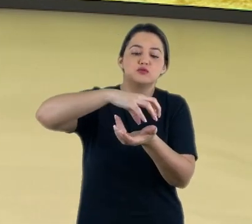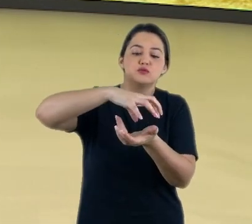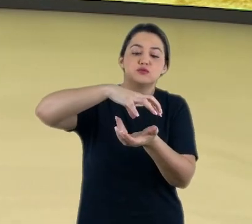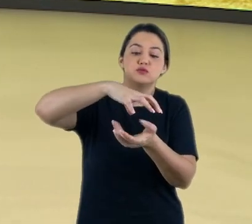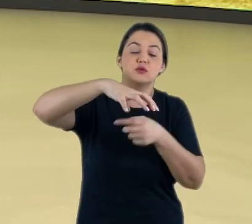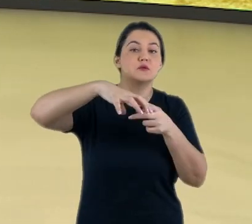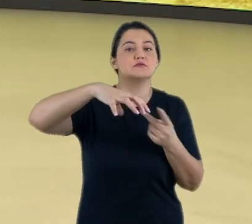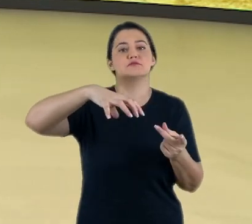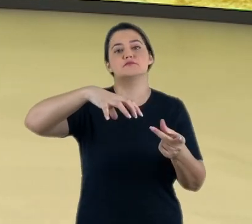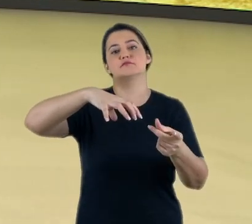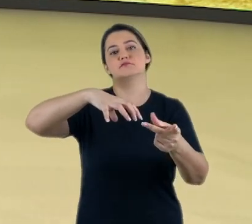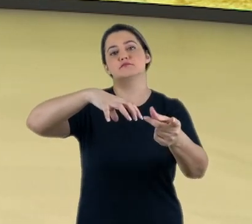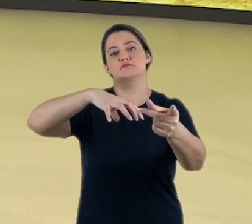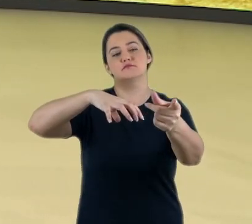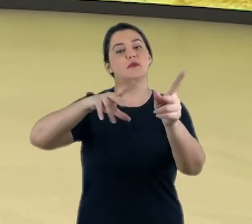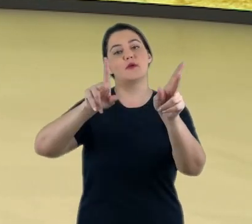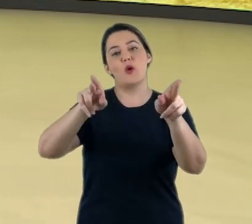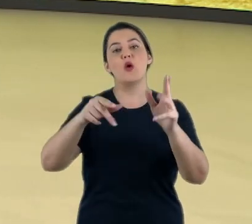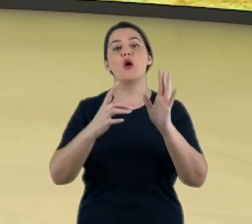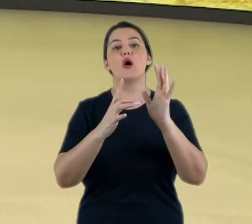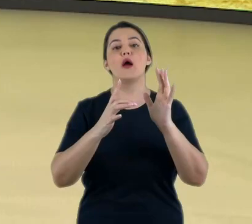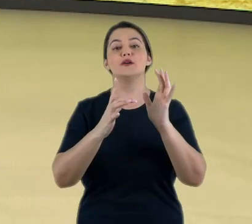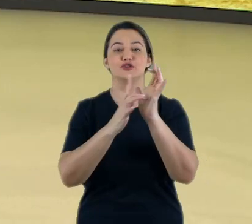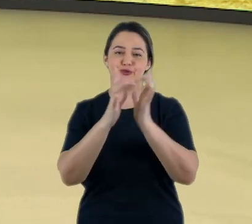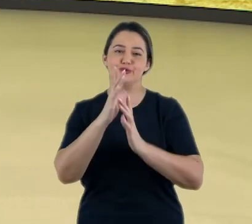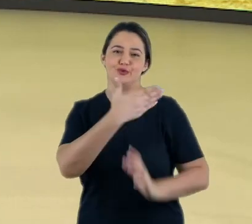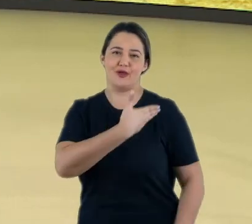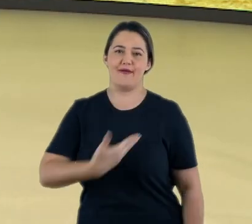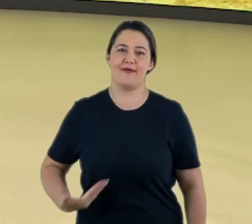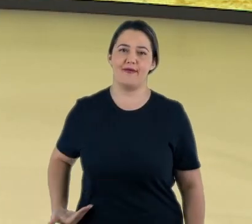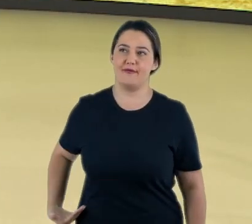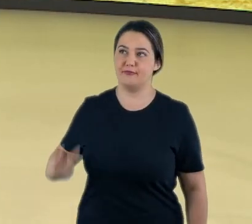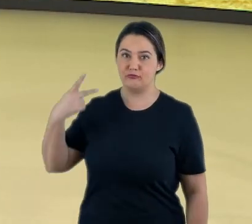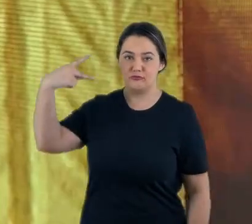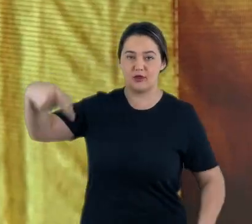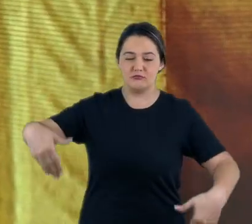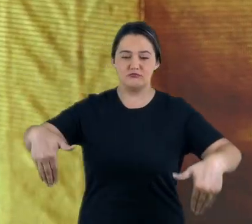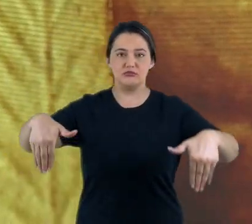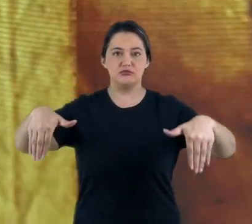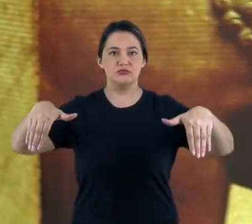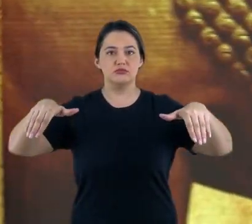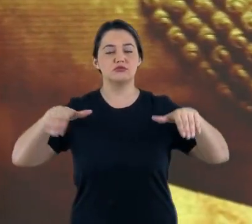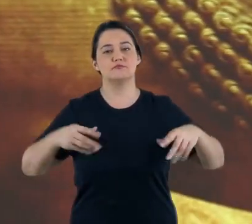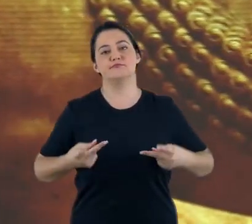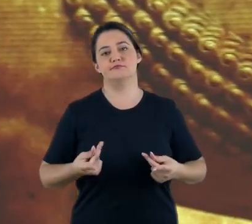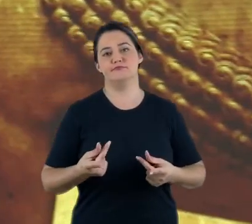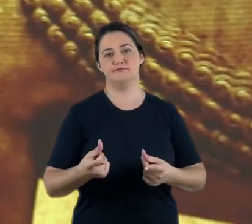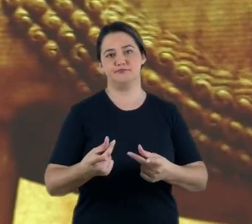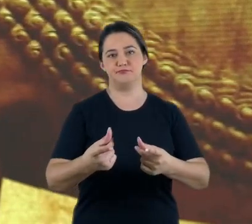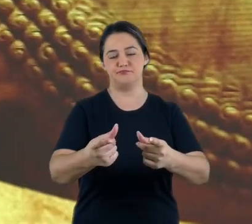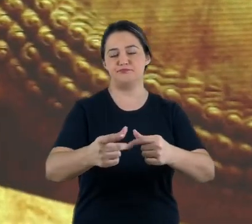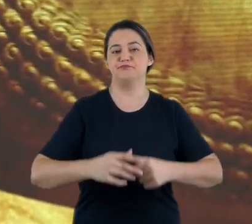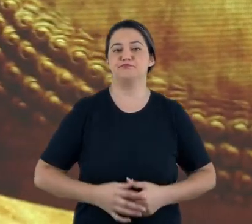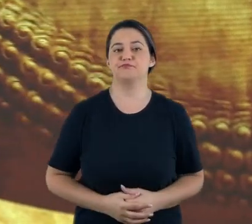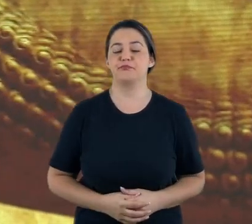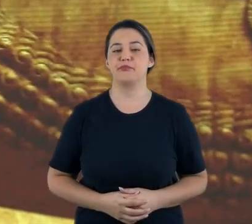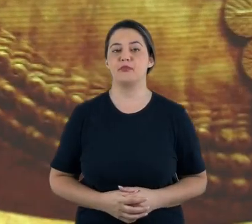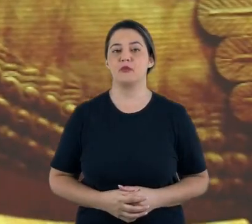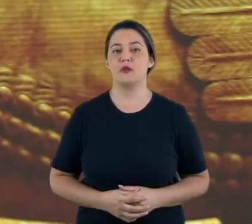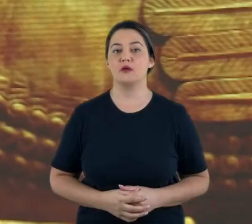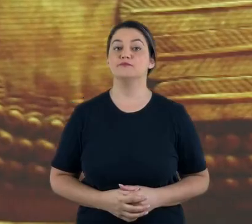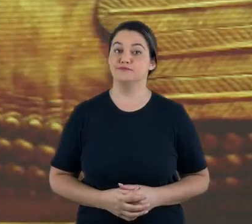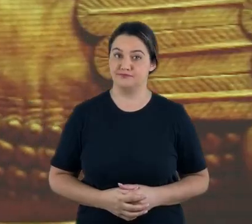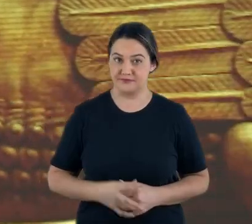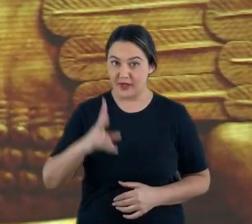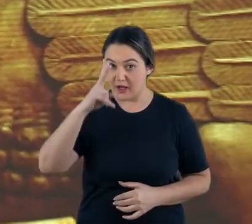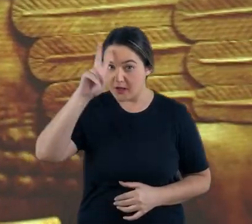jamais vencido, nem passaria às mãos de outro monarca. Depois que eu recapitulei ali com vocês essa parte